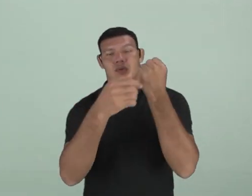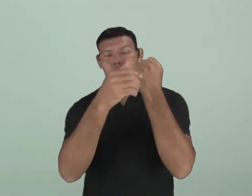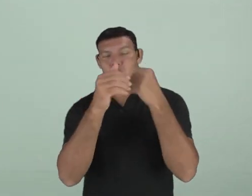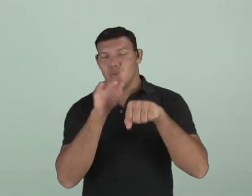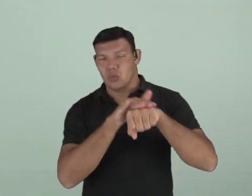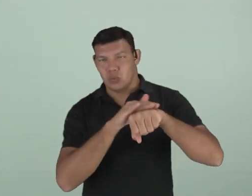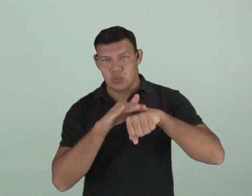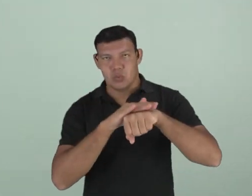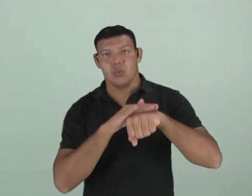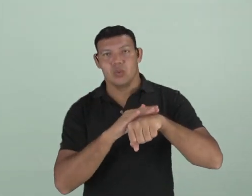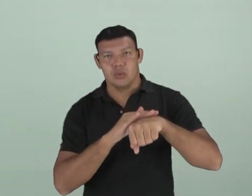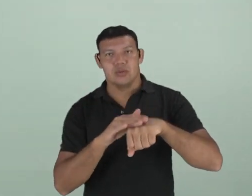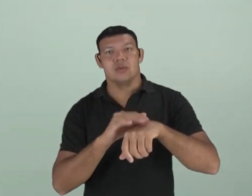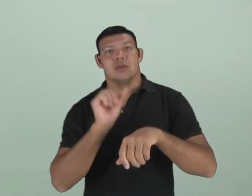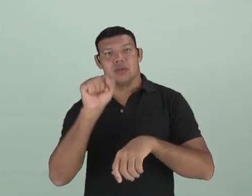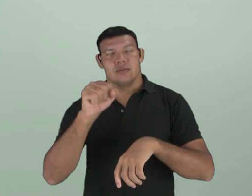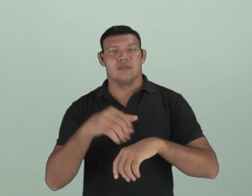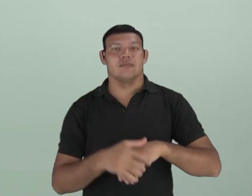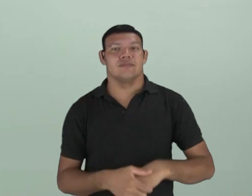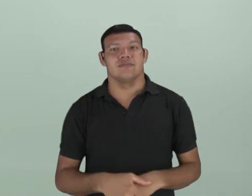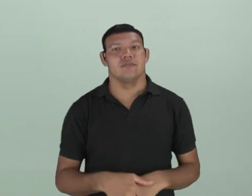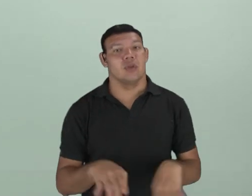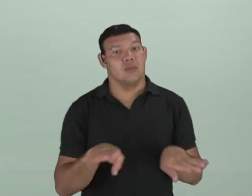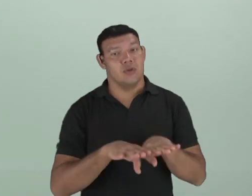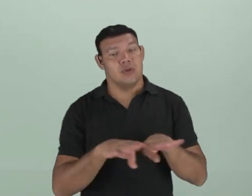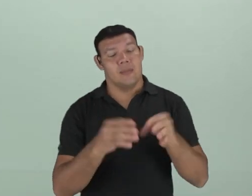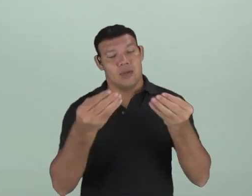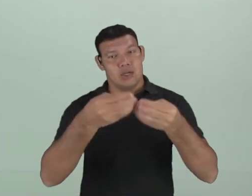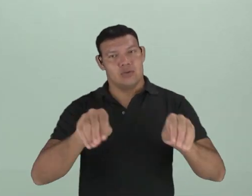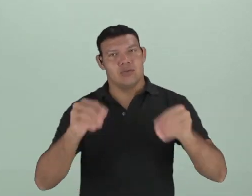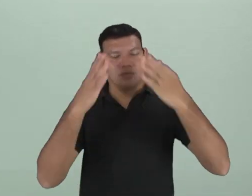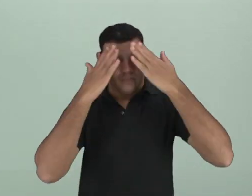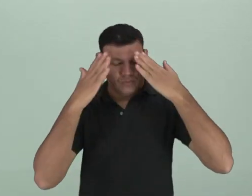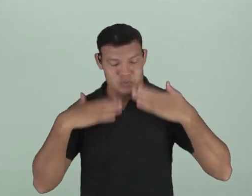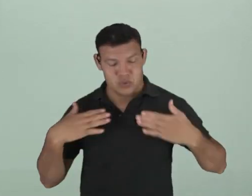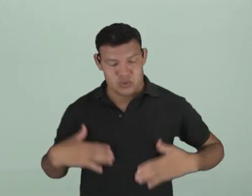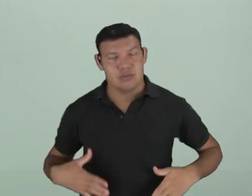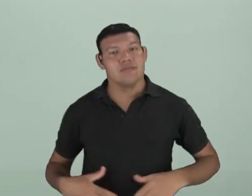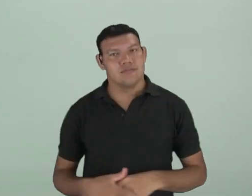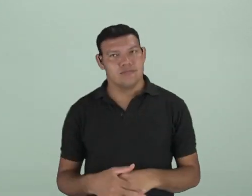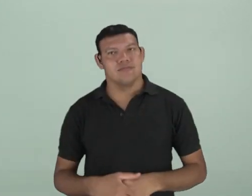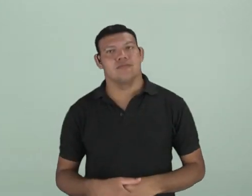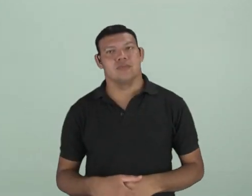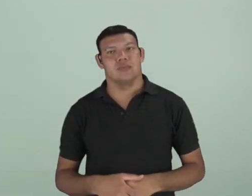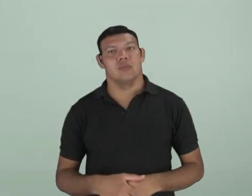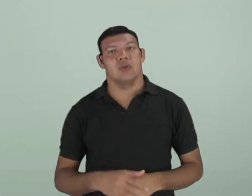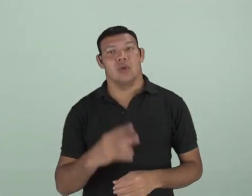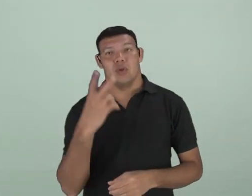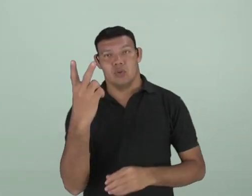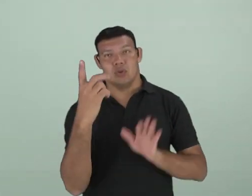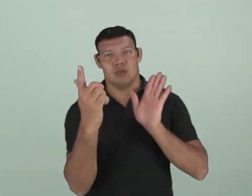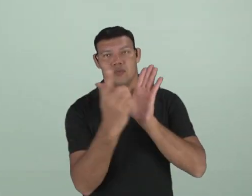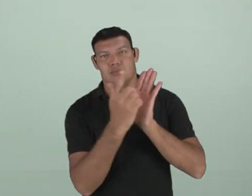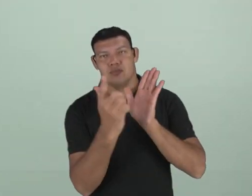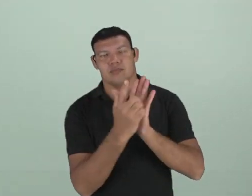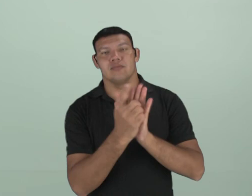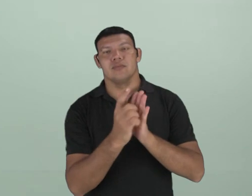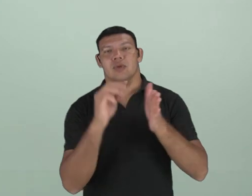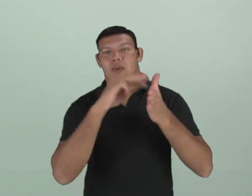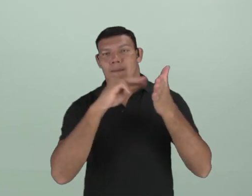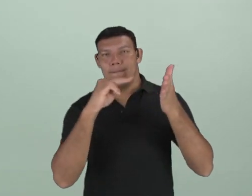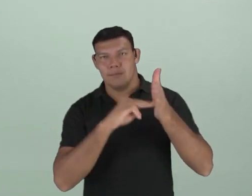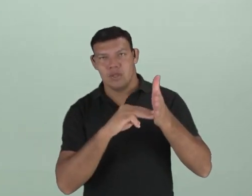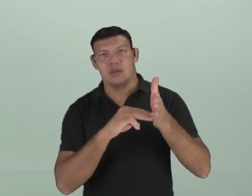consequências muito desastrosas para o nosso organismo Tá bom então nós temos aí dupla um dos métodos contraceptivos